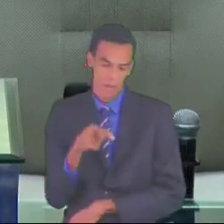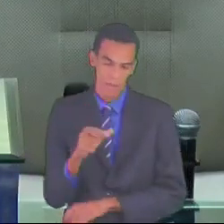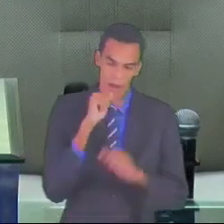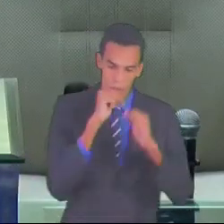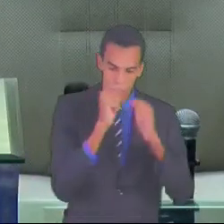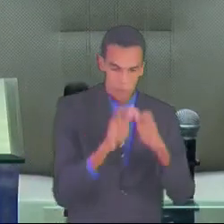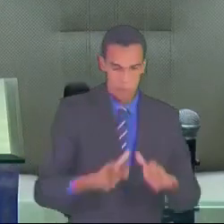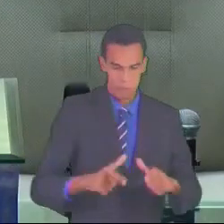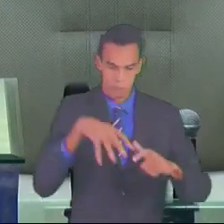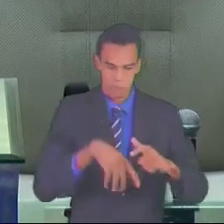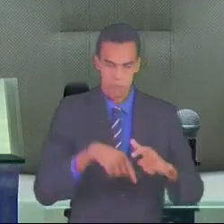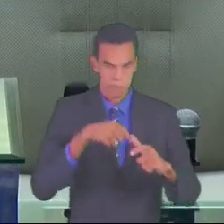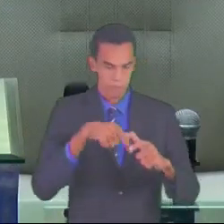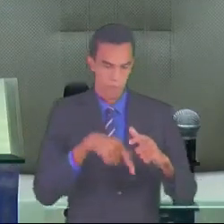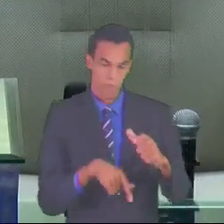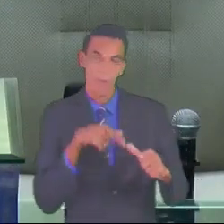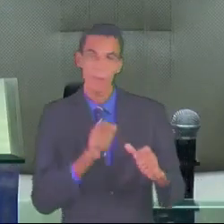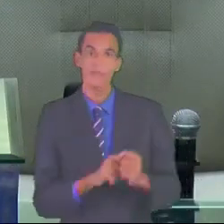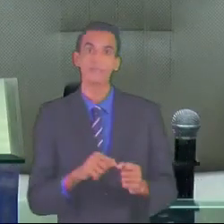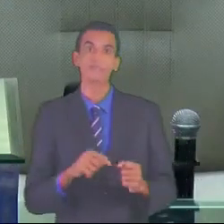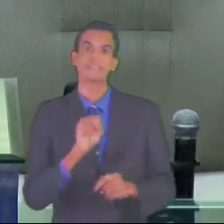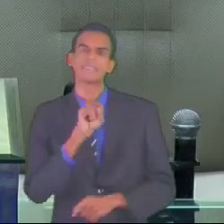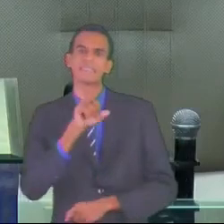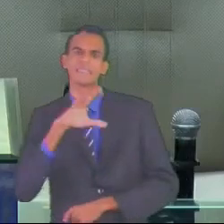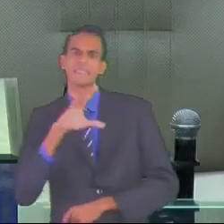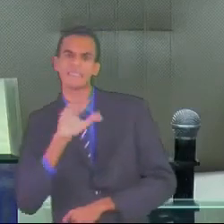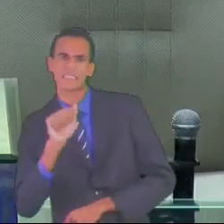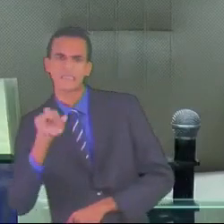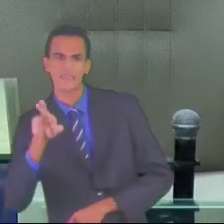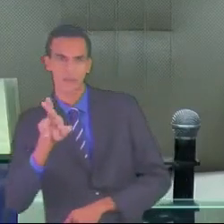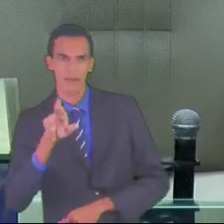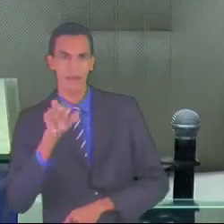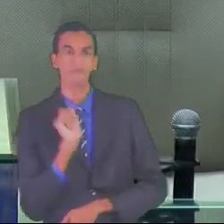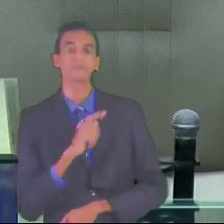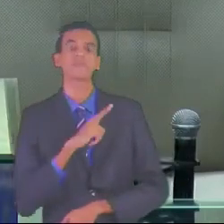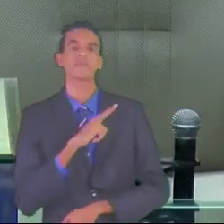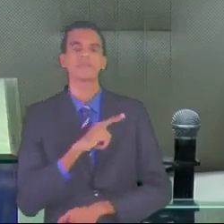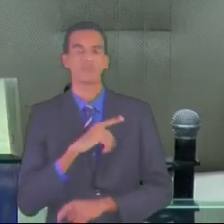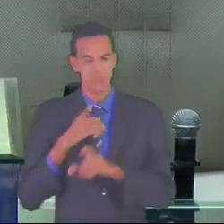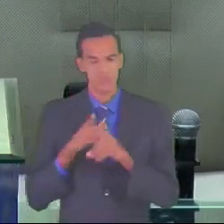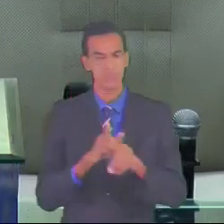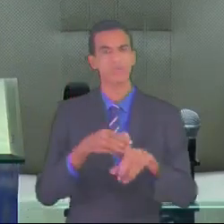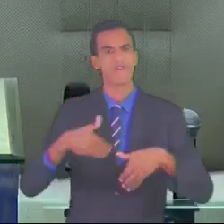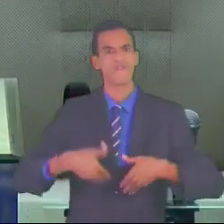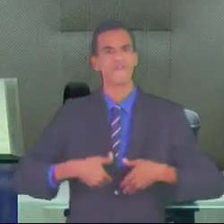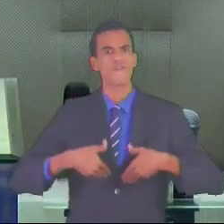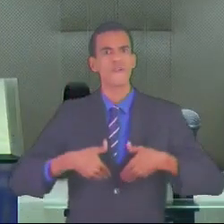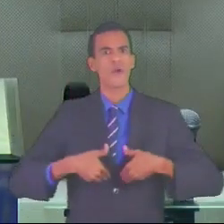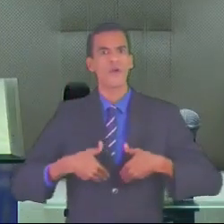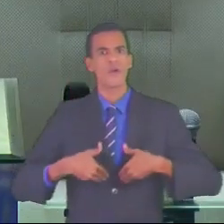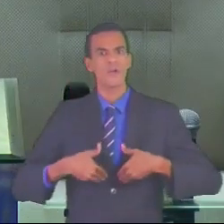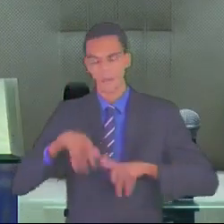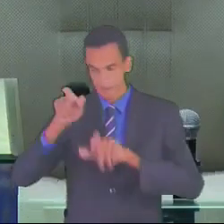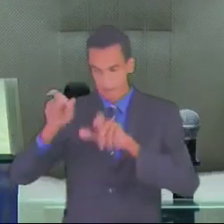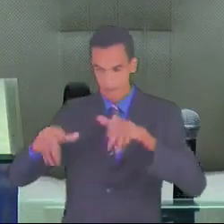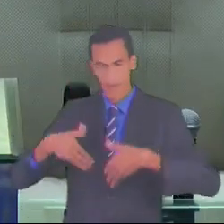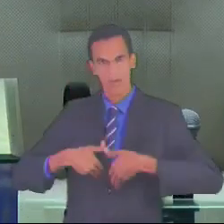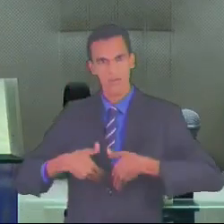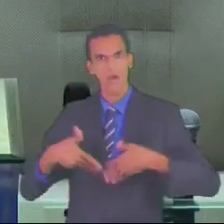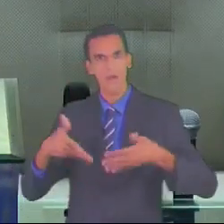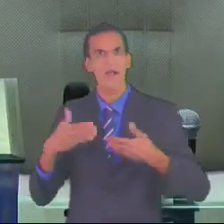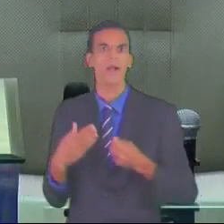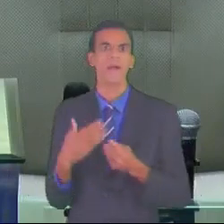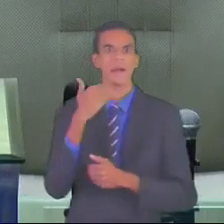Sicar, e é meio-dia, e os discípulos estão com fome. Quem está com fome quer comer. Mas